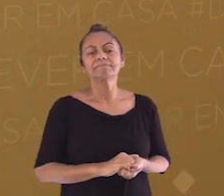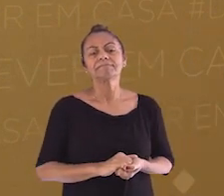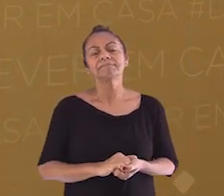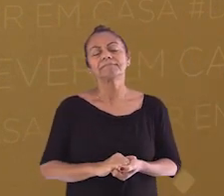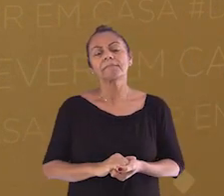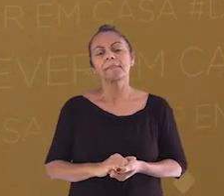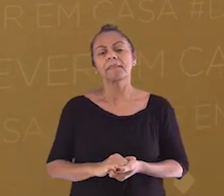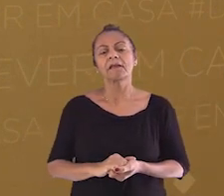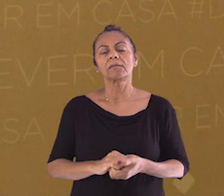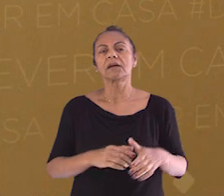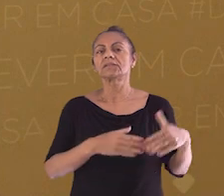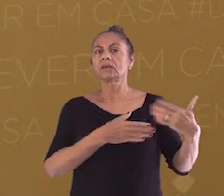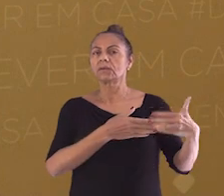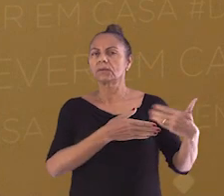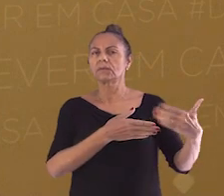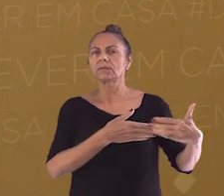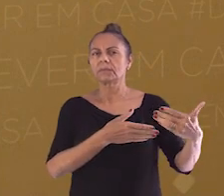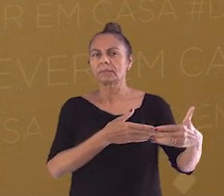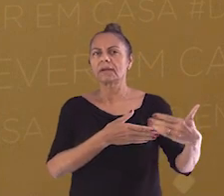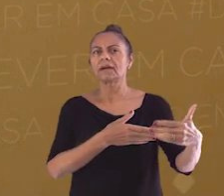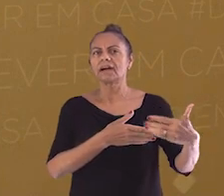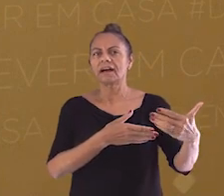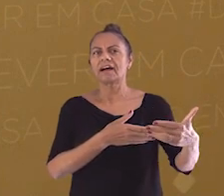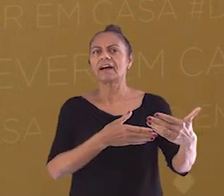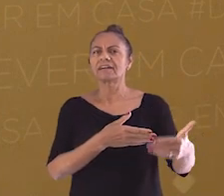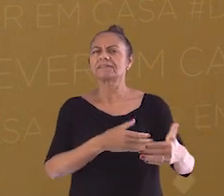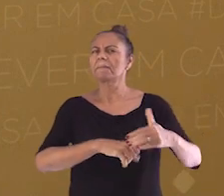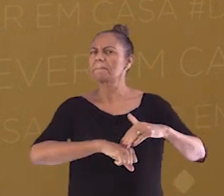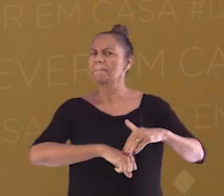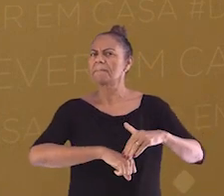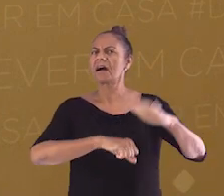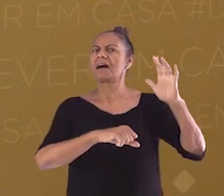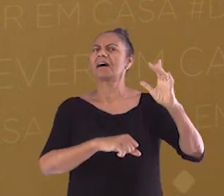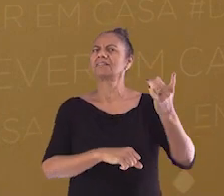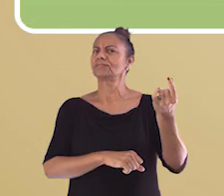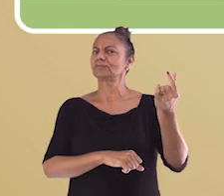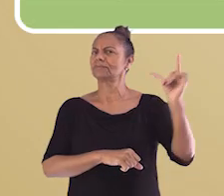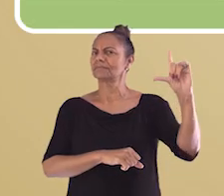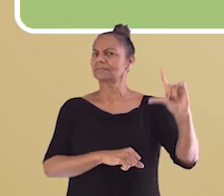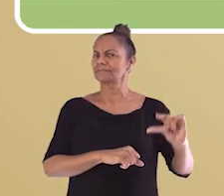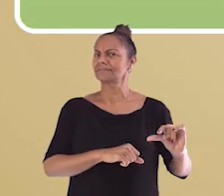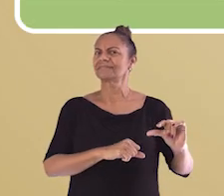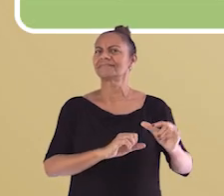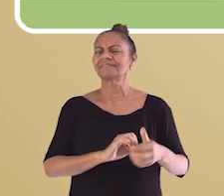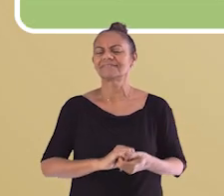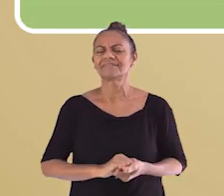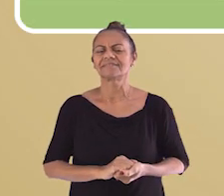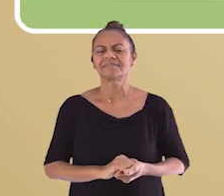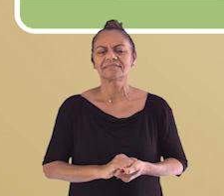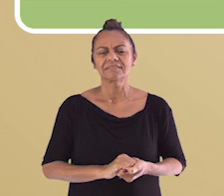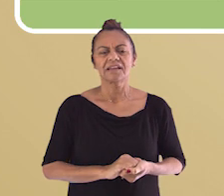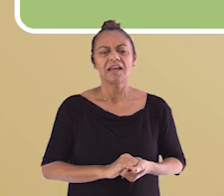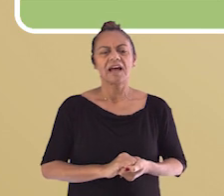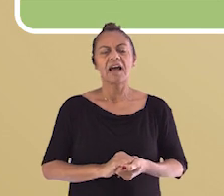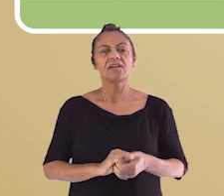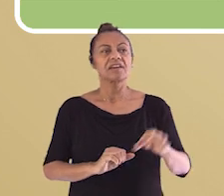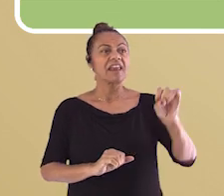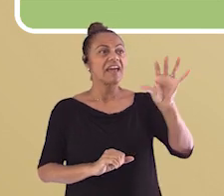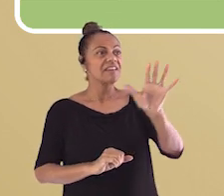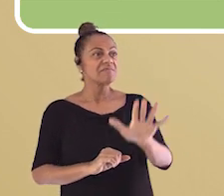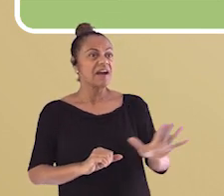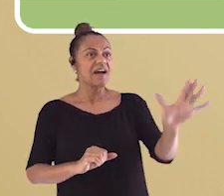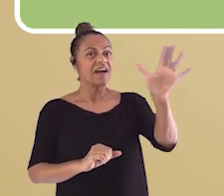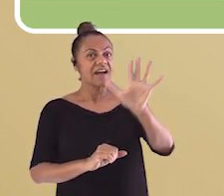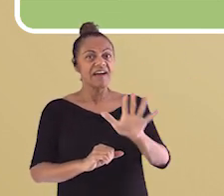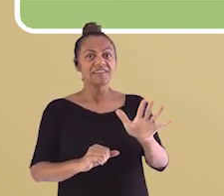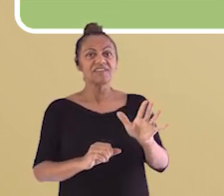comum, mas a longo prazo são muito mais econômicas. Nessa imagem, observamos postes de captação